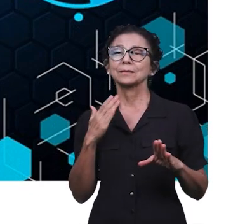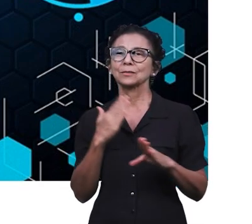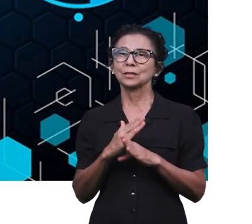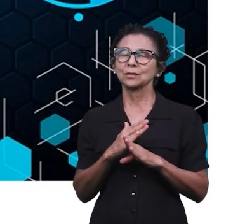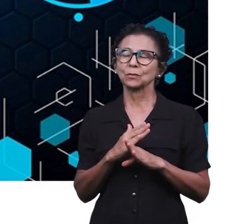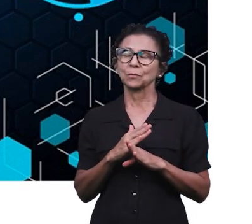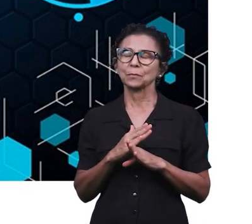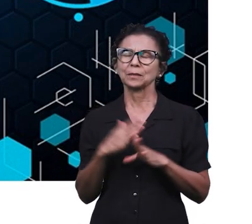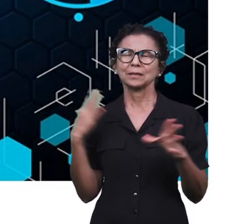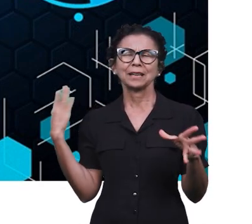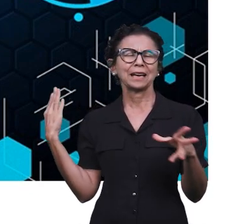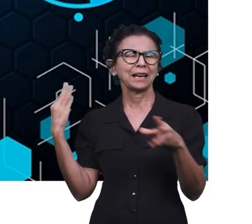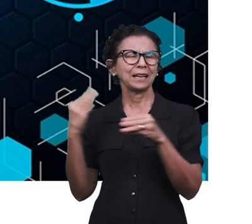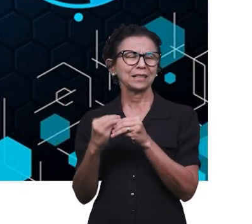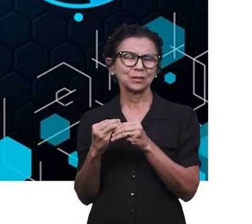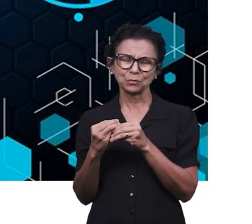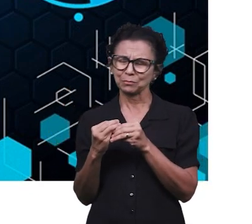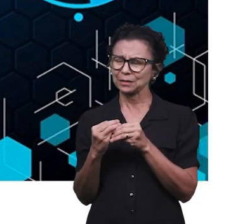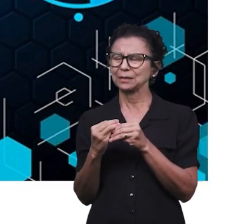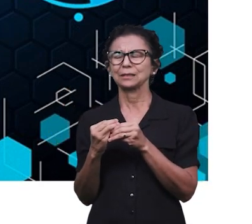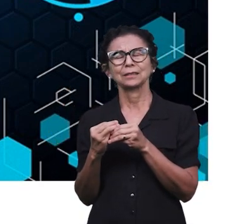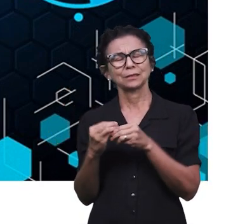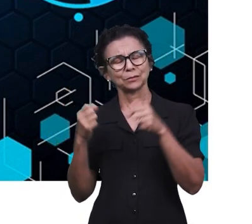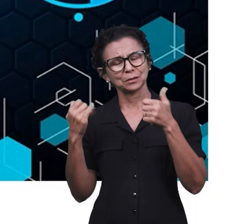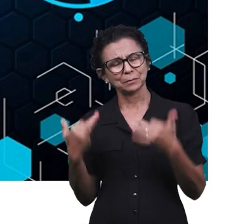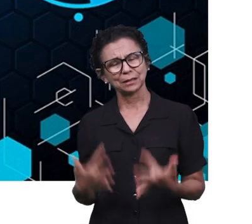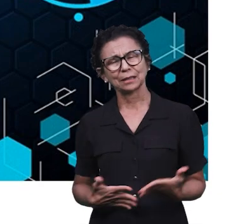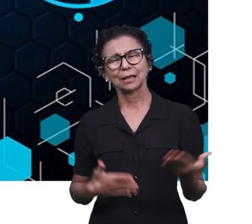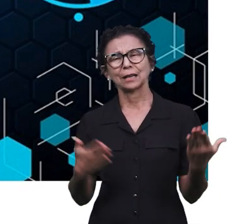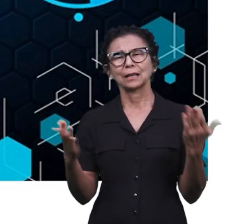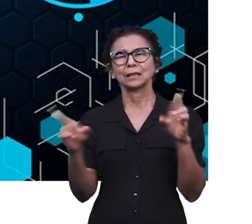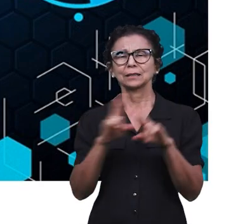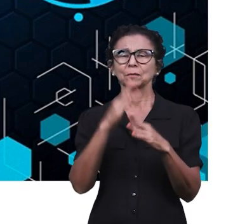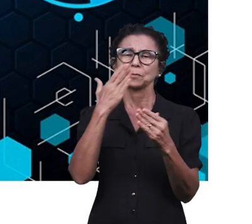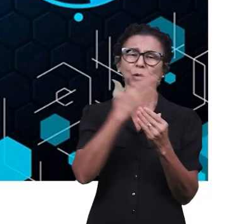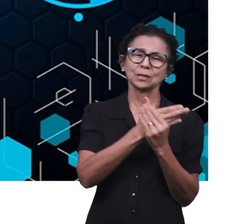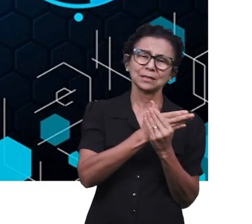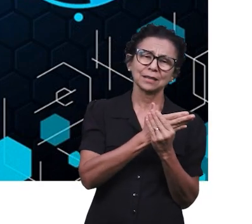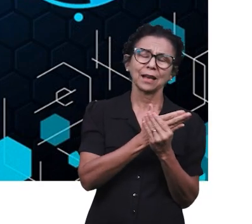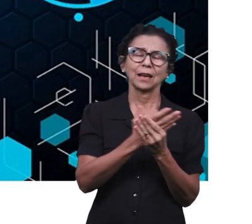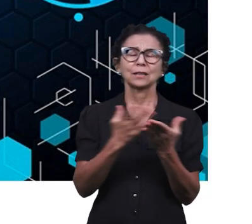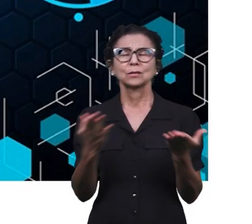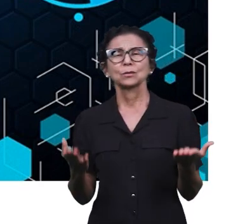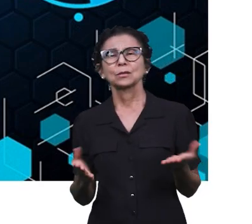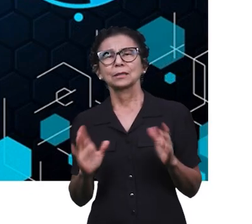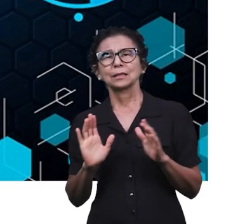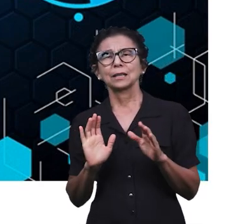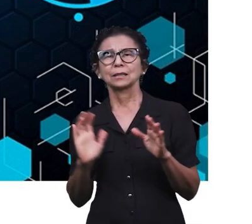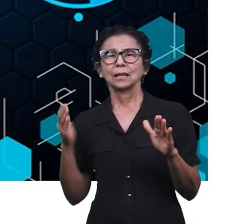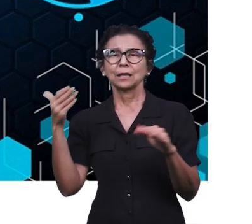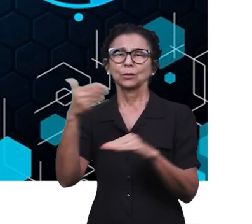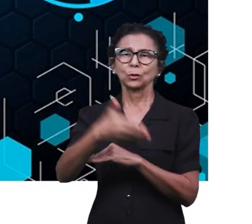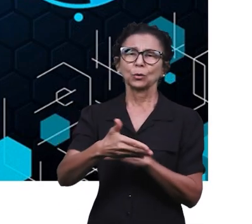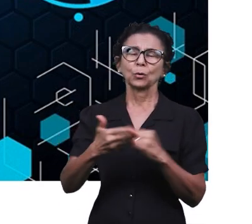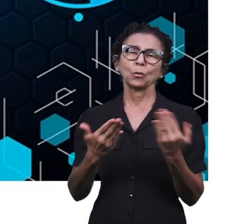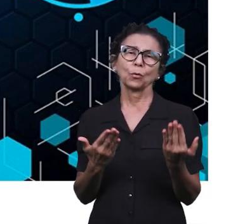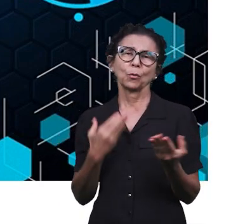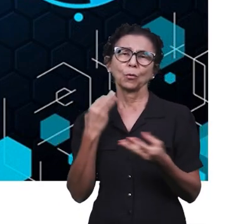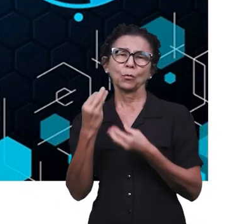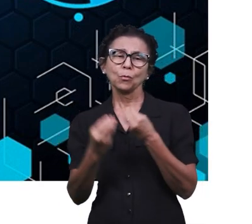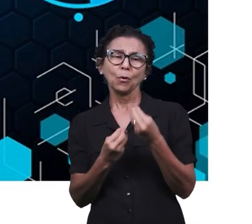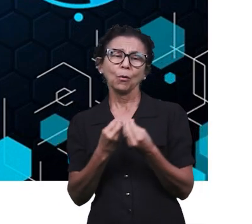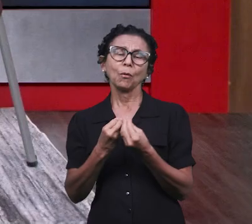linguagem simples detalhes a respeito de um processo que ela está respondendo ou de um processo que ela moveu, né? Como é que está